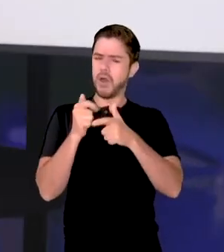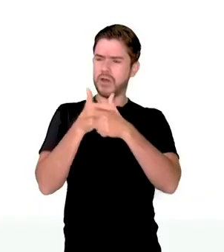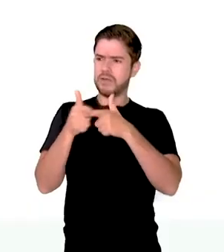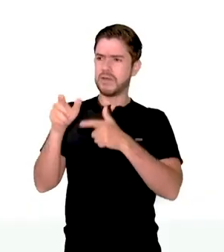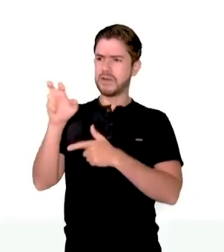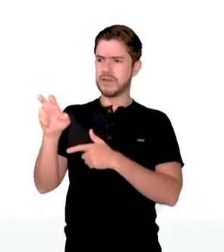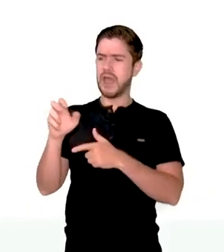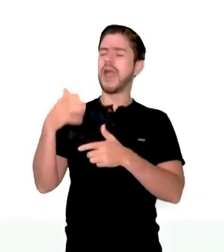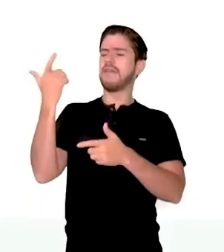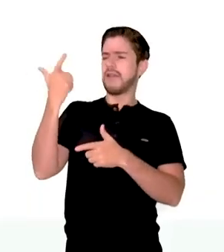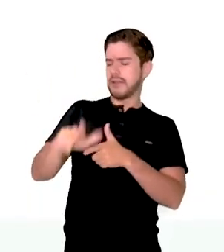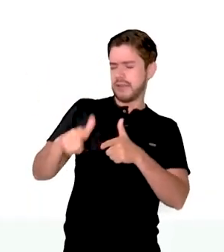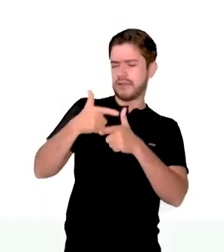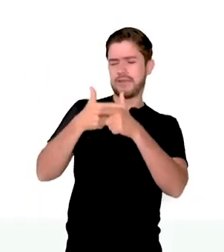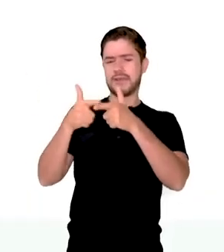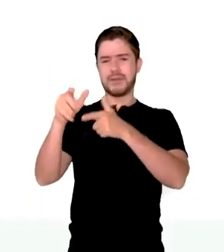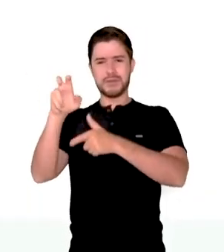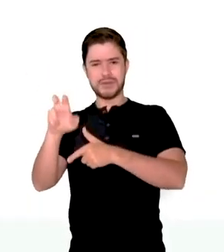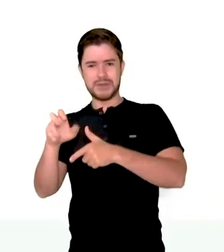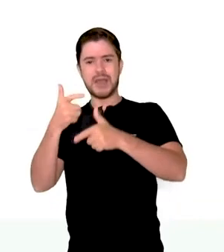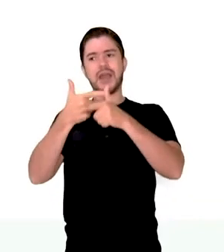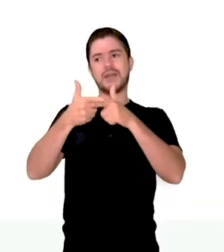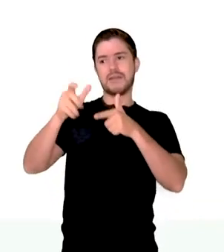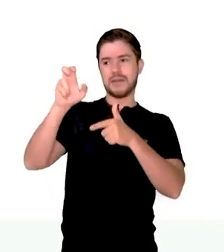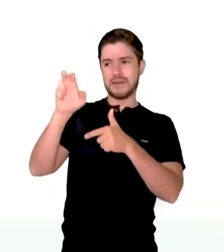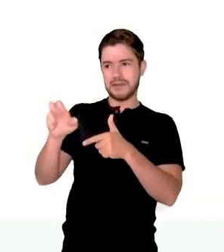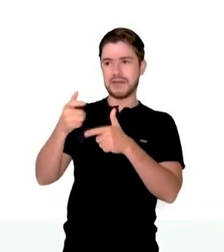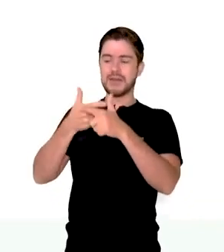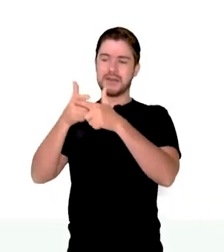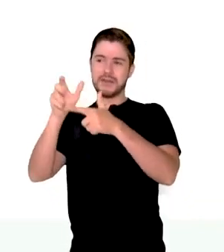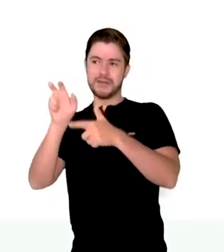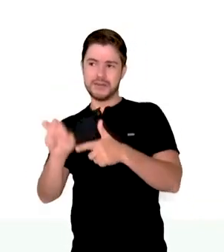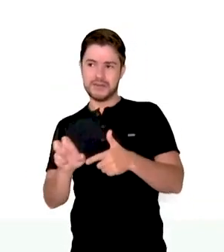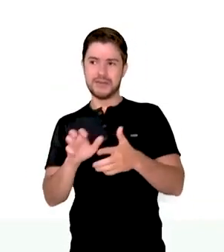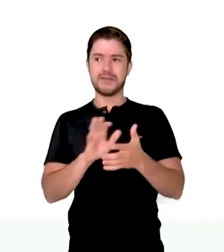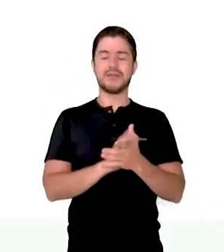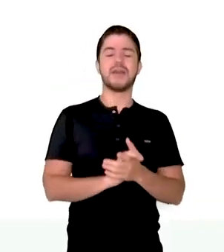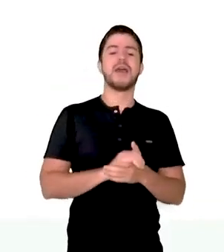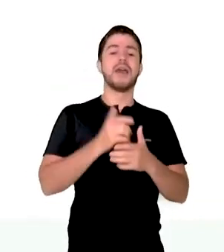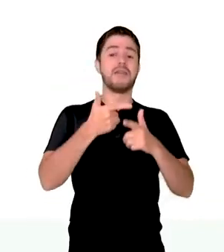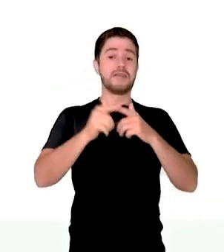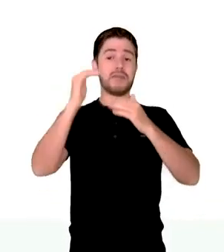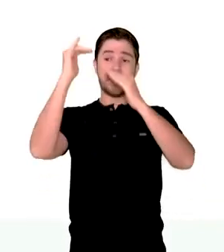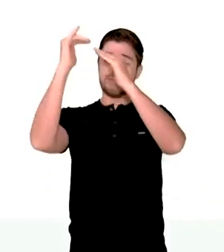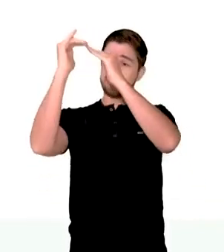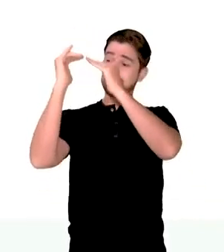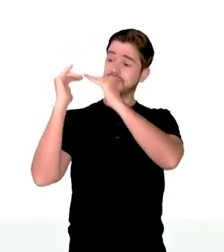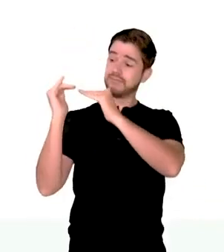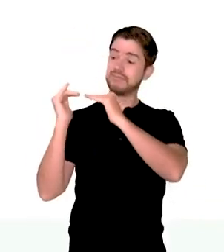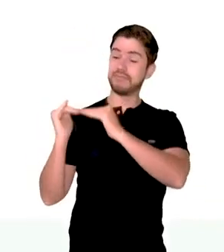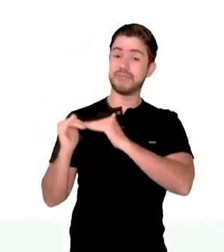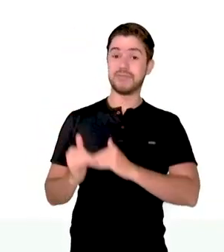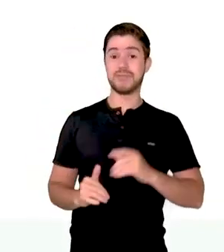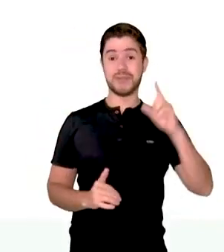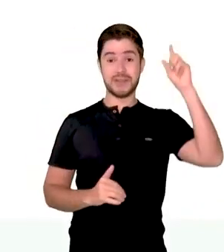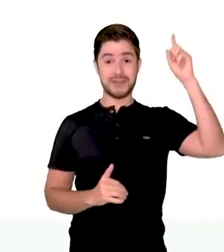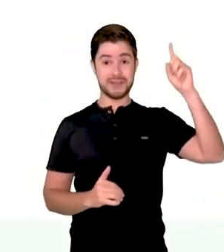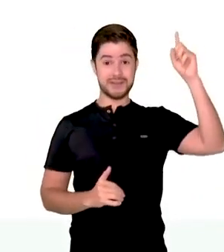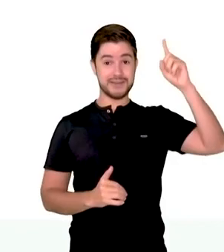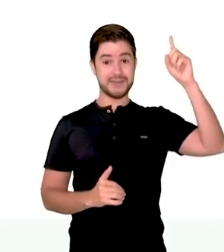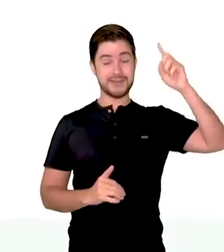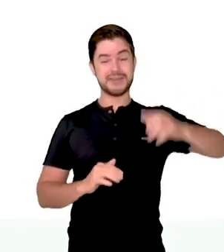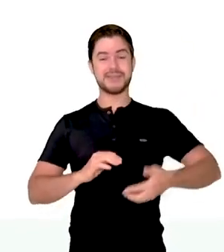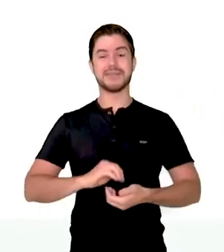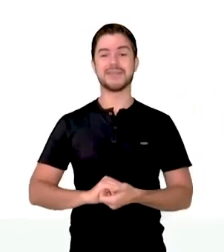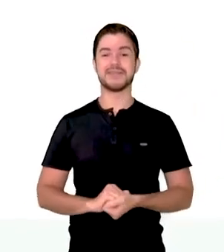por cinco da 125 divisão novamente por cinco 25 / 5 de novo das 5 e por